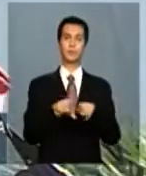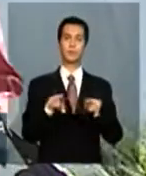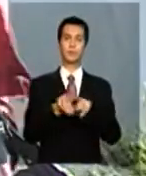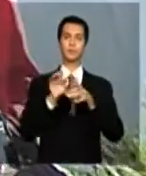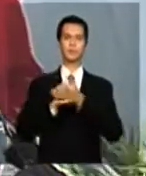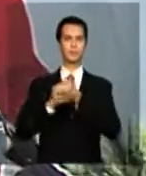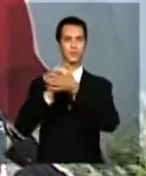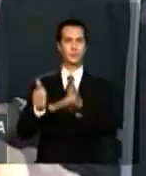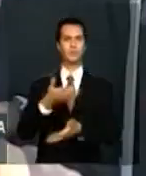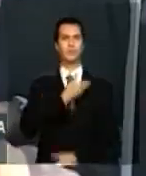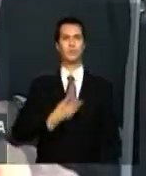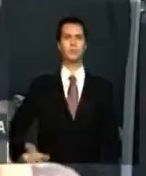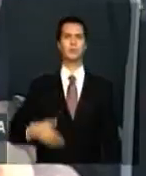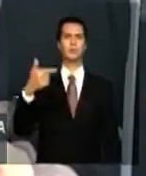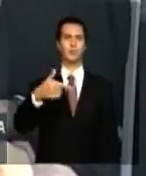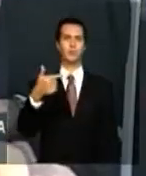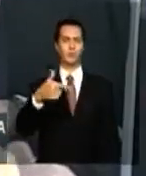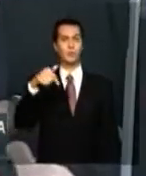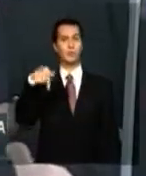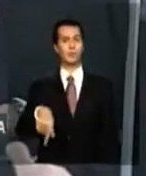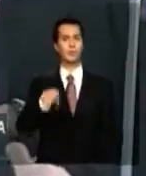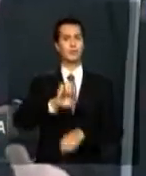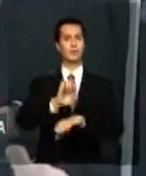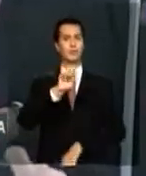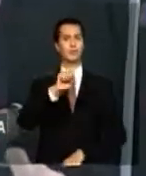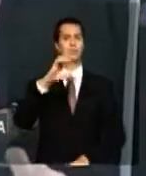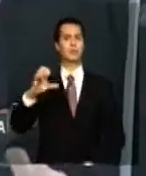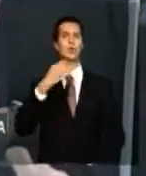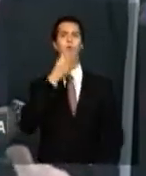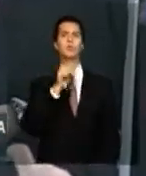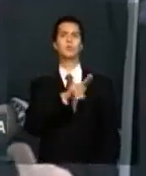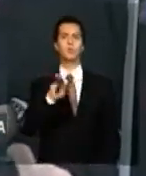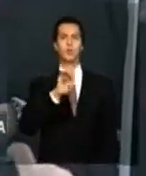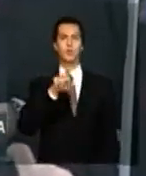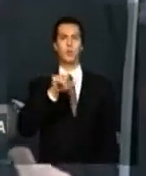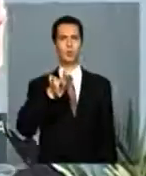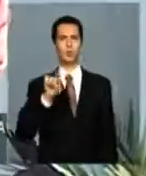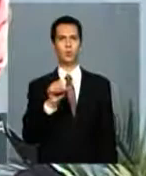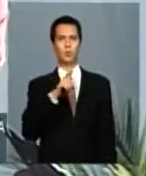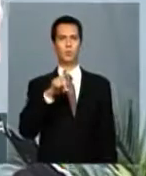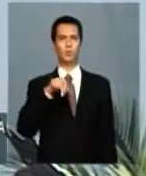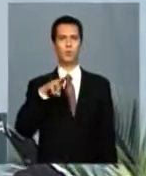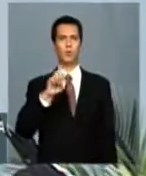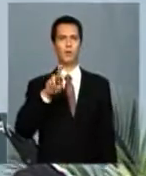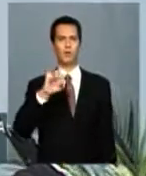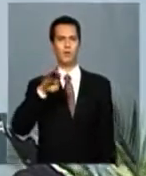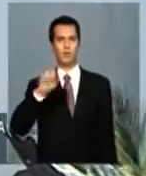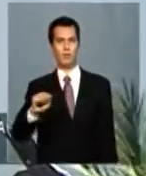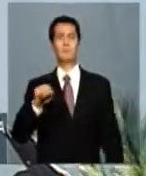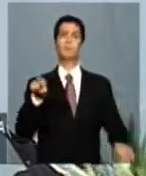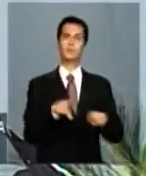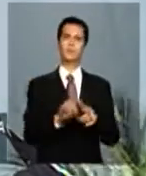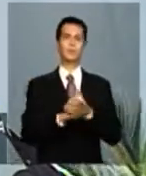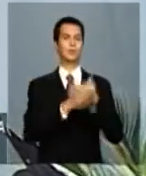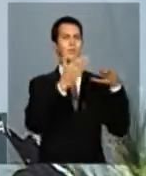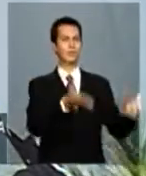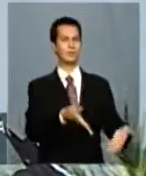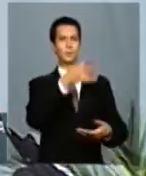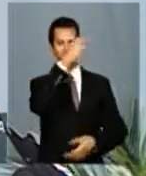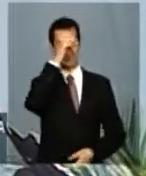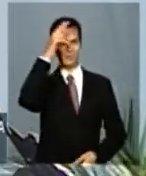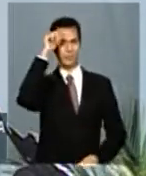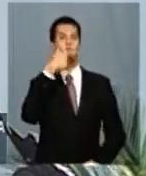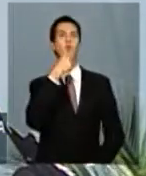o vice-governador de Santa Catarina, Eduardo Pinho Moreira. Cumprimentar o prefeito de